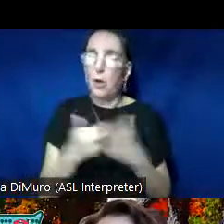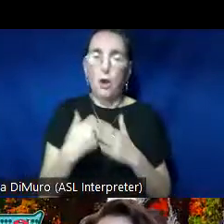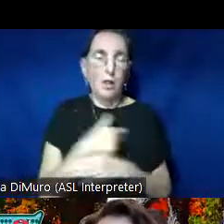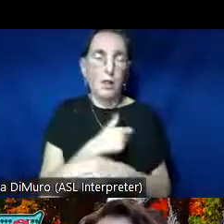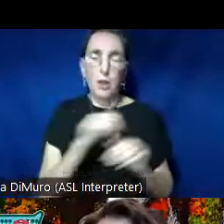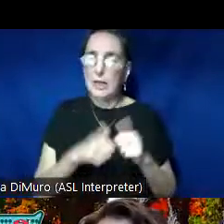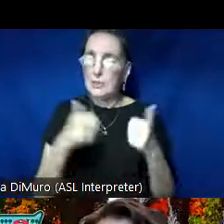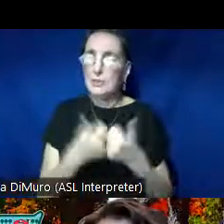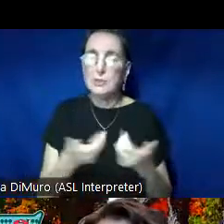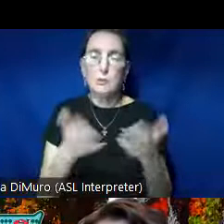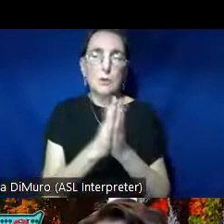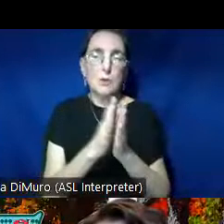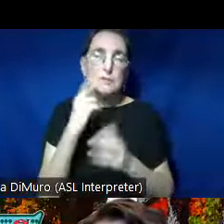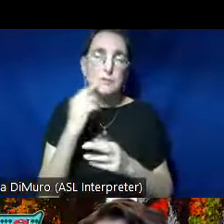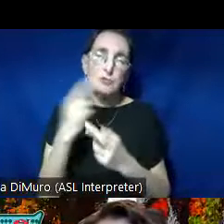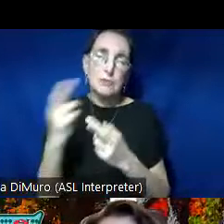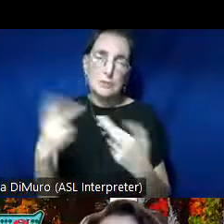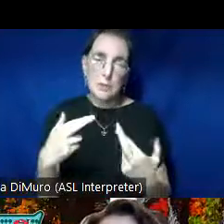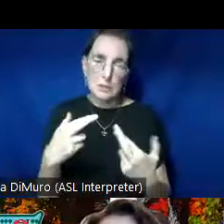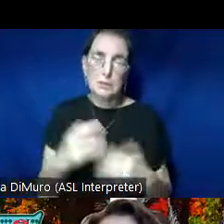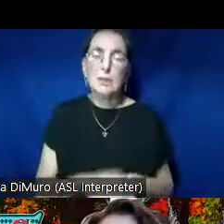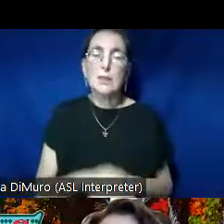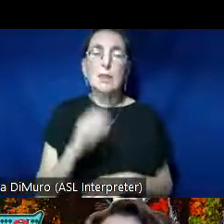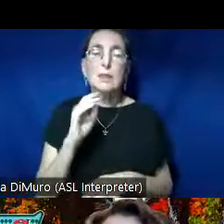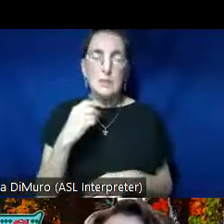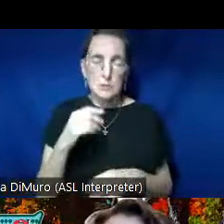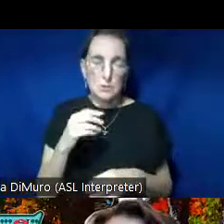da parte de todas as agências